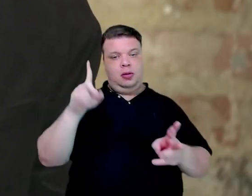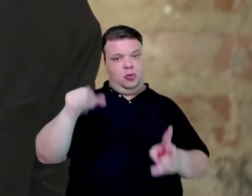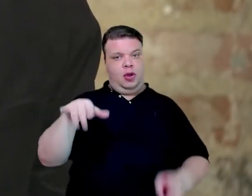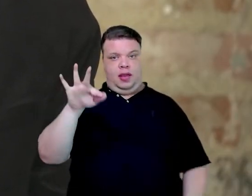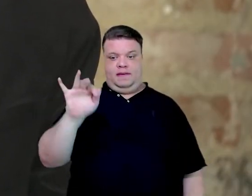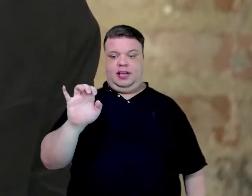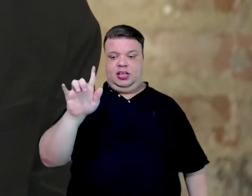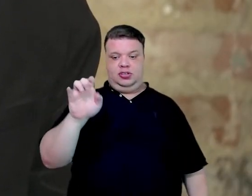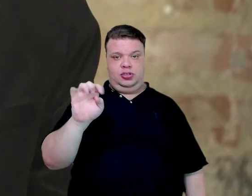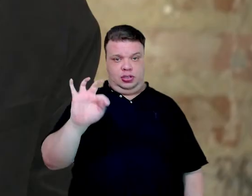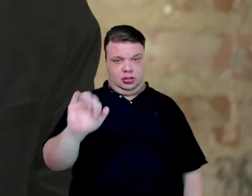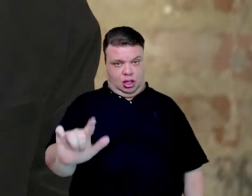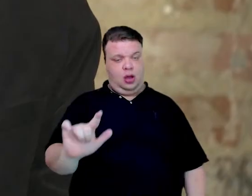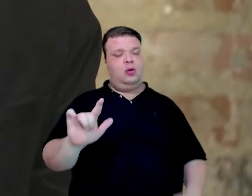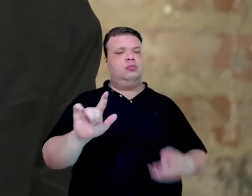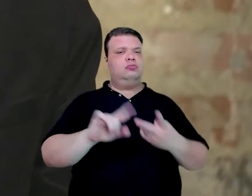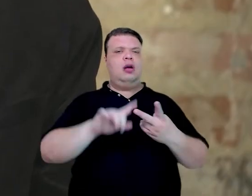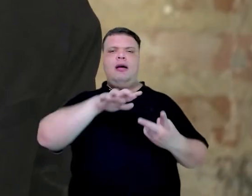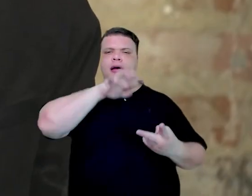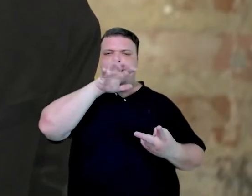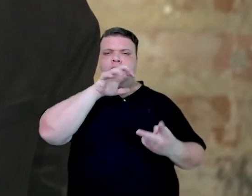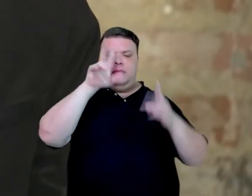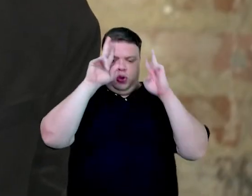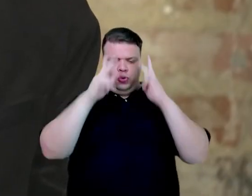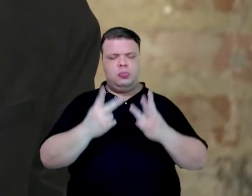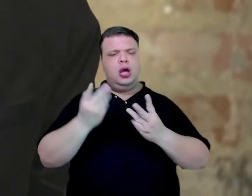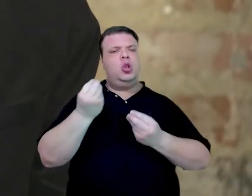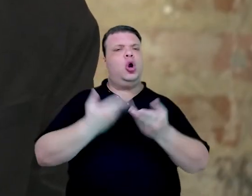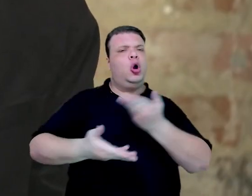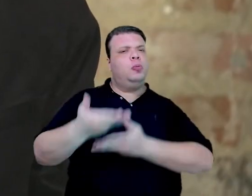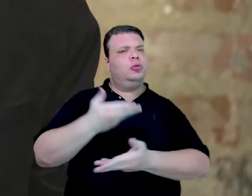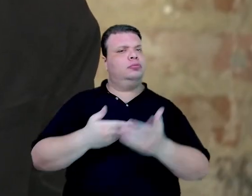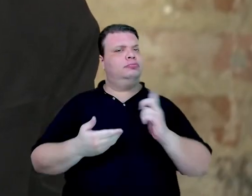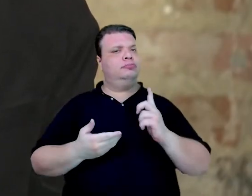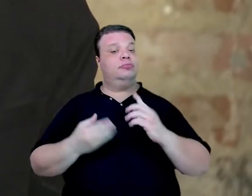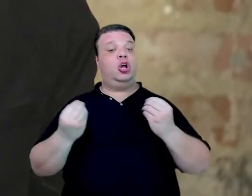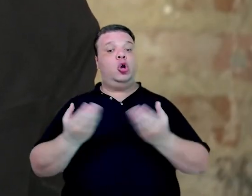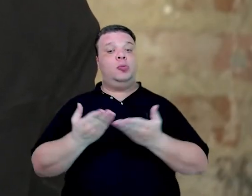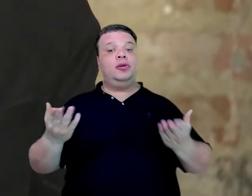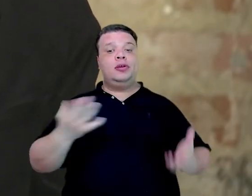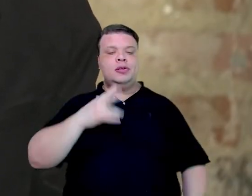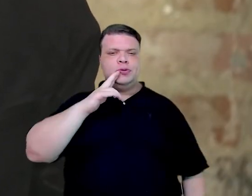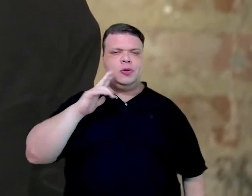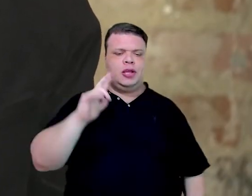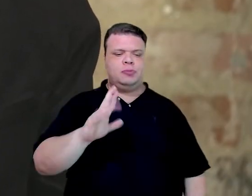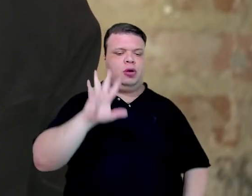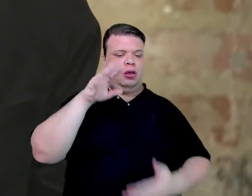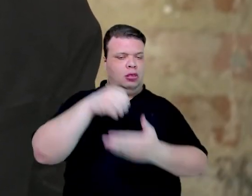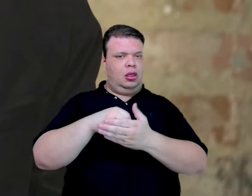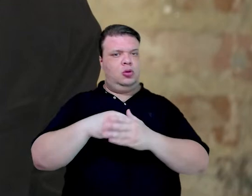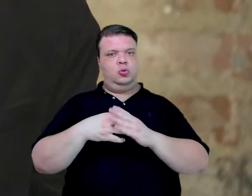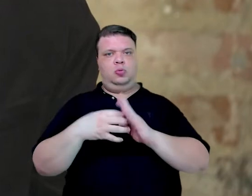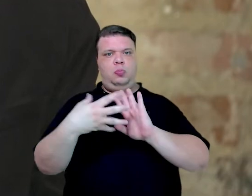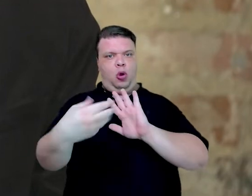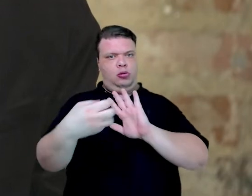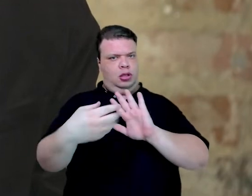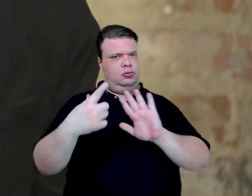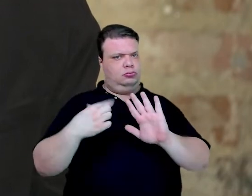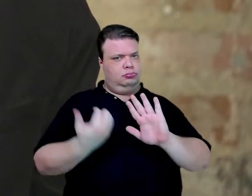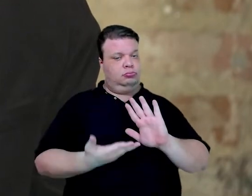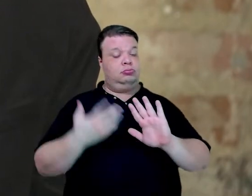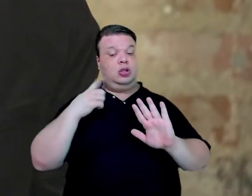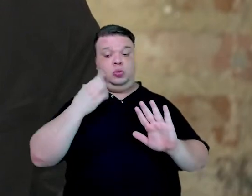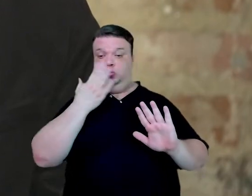é respondido dentro do modelo? Desta forma, nós sabemos que o oceano, por ter